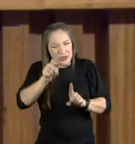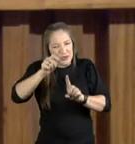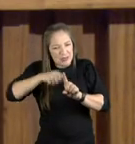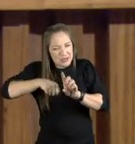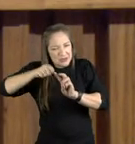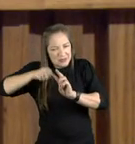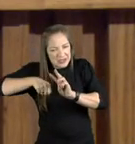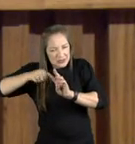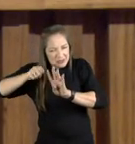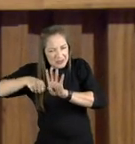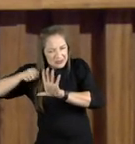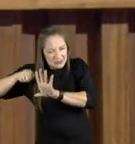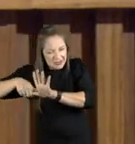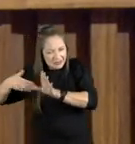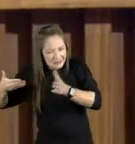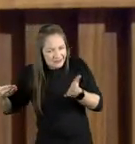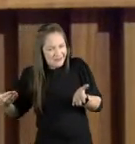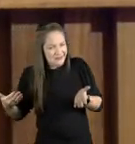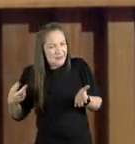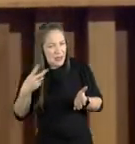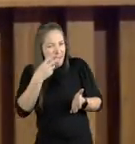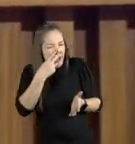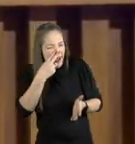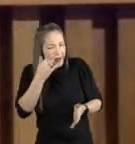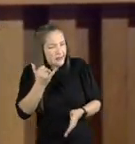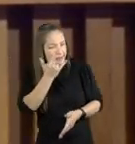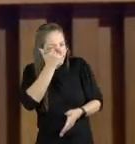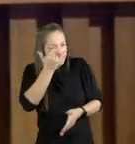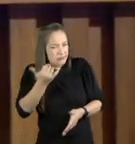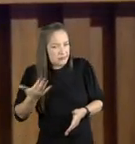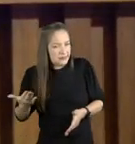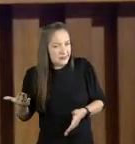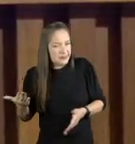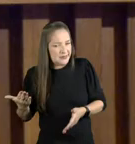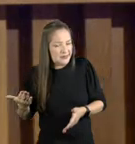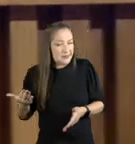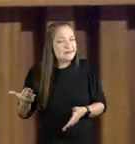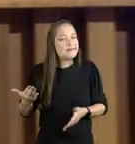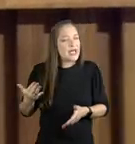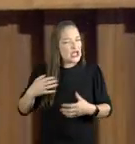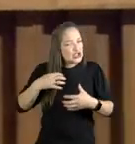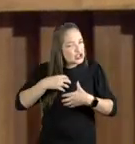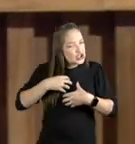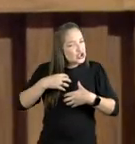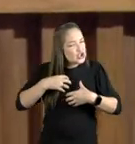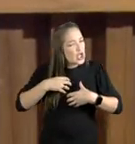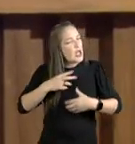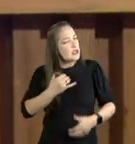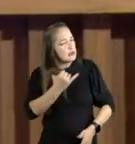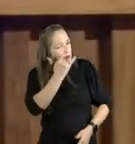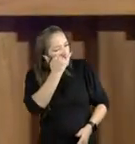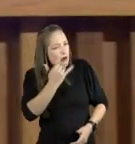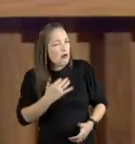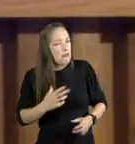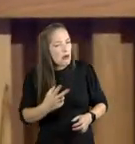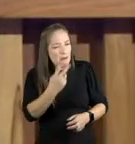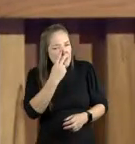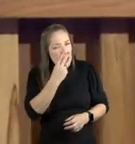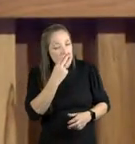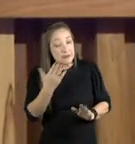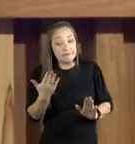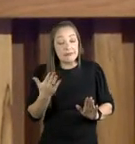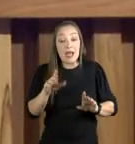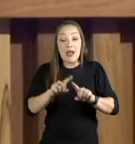cara, isso está com cara de ser golpe. Está com jeito de ser golpe. Mas aí, eu acho que o